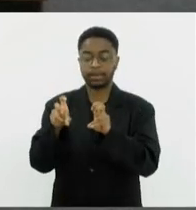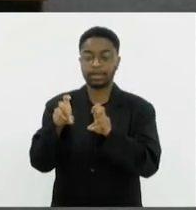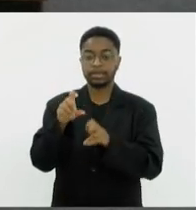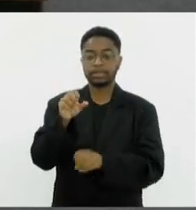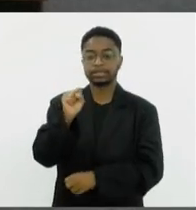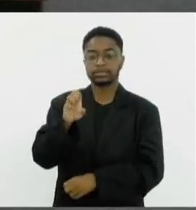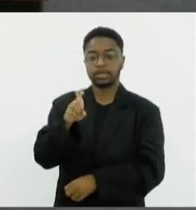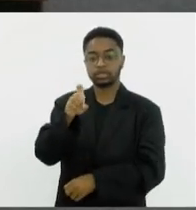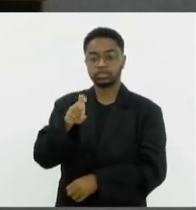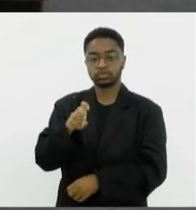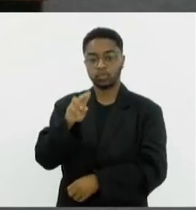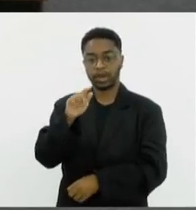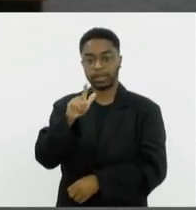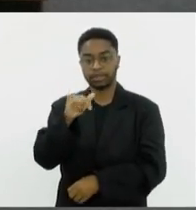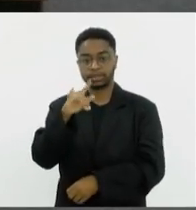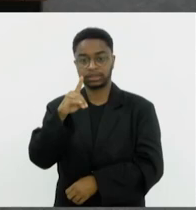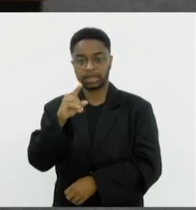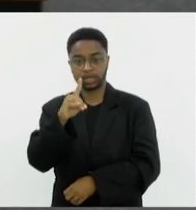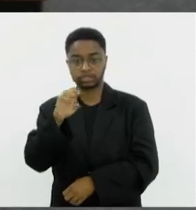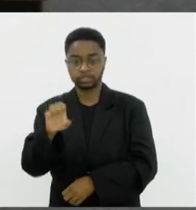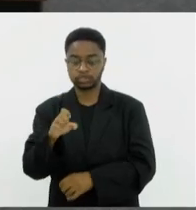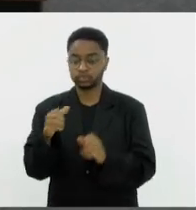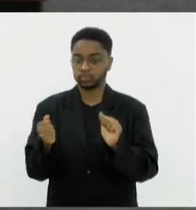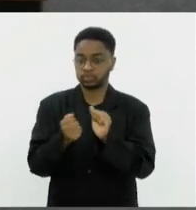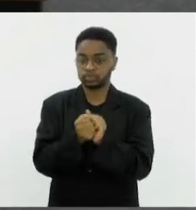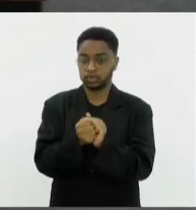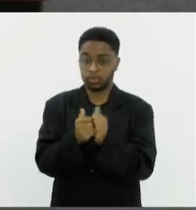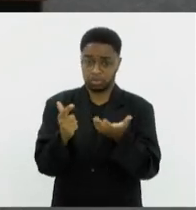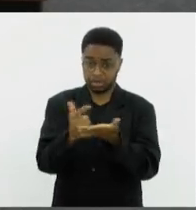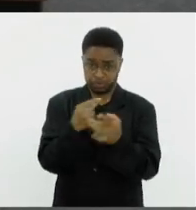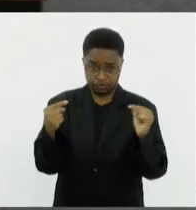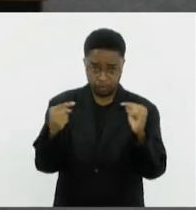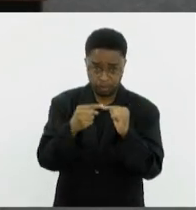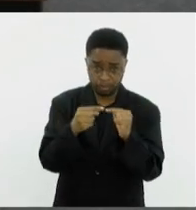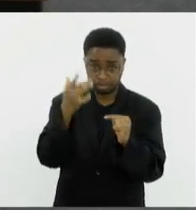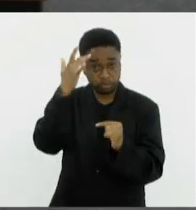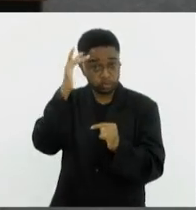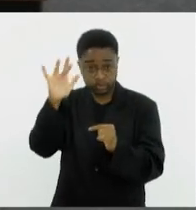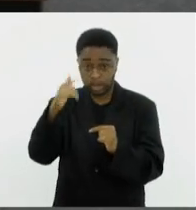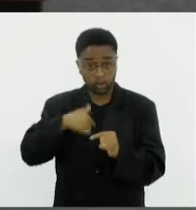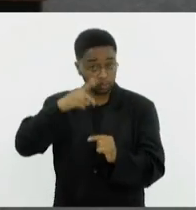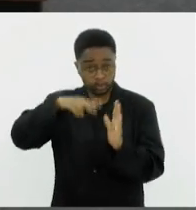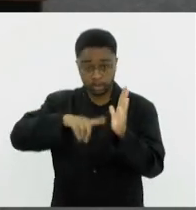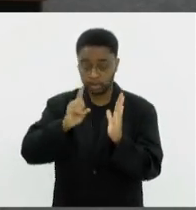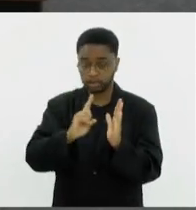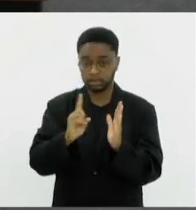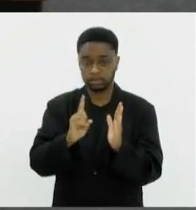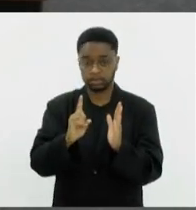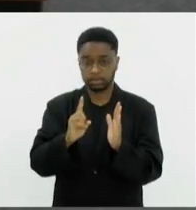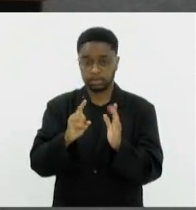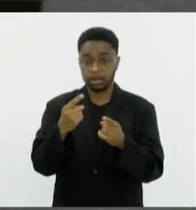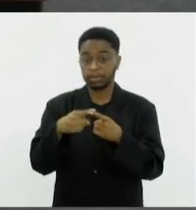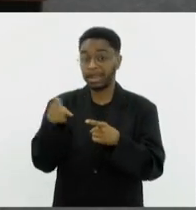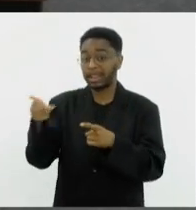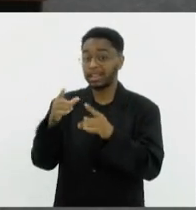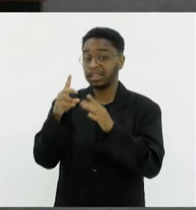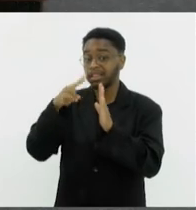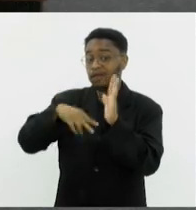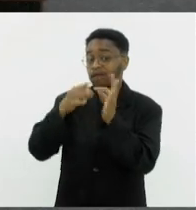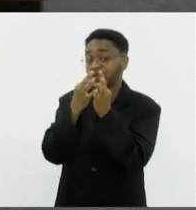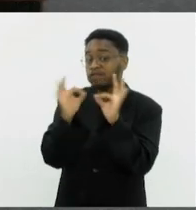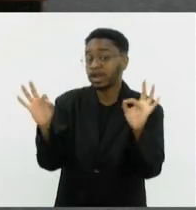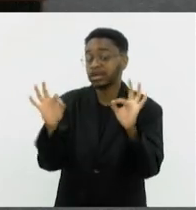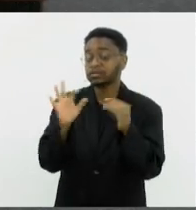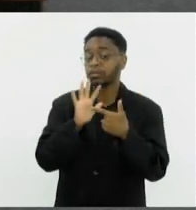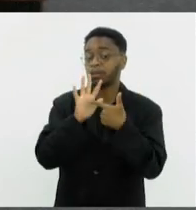parte. O livro é adequado? Eu não sei. Eu não li o livro. Ele leu um trecho onde os